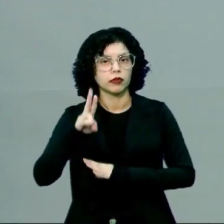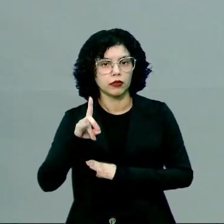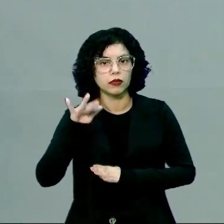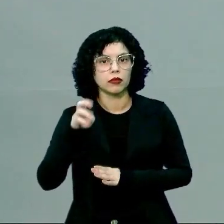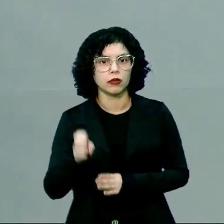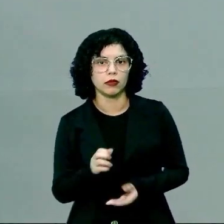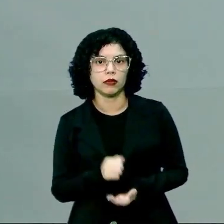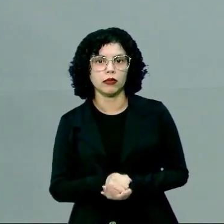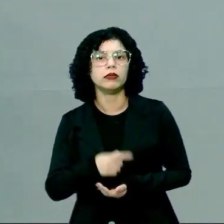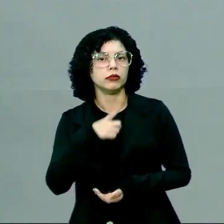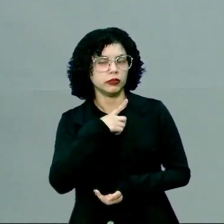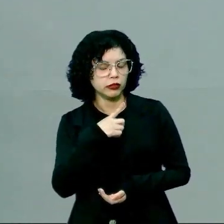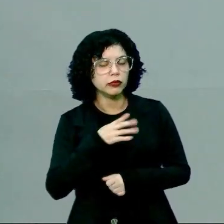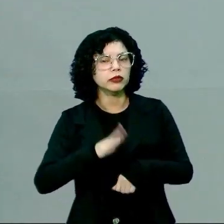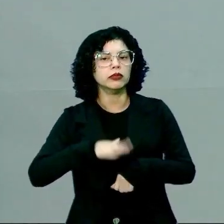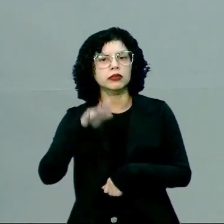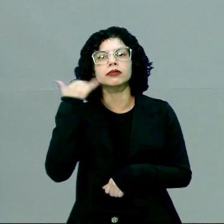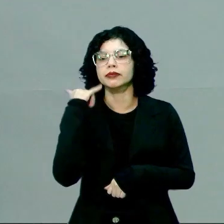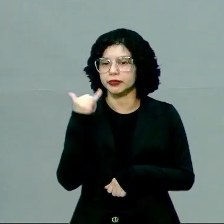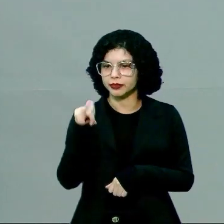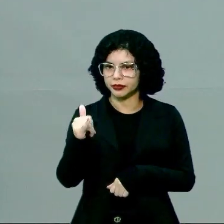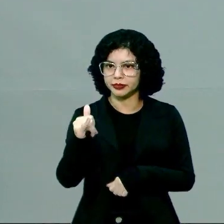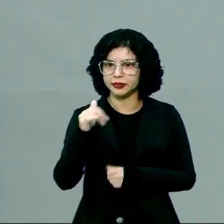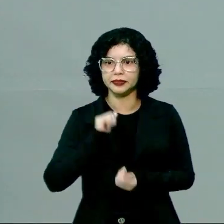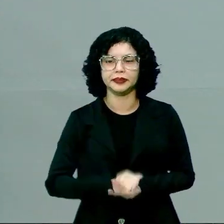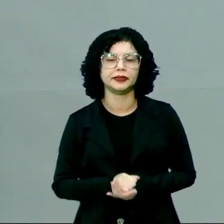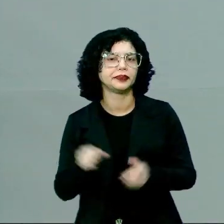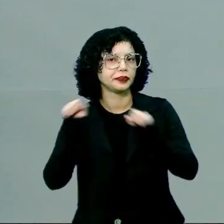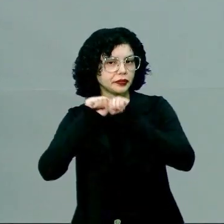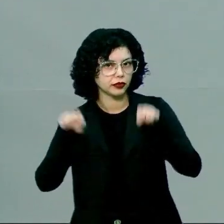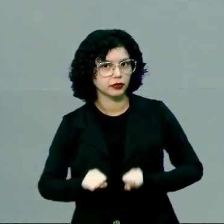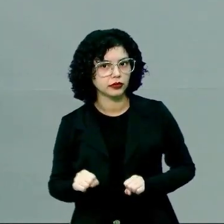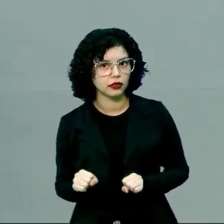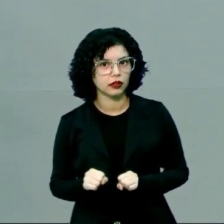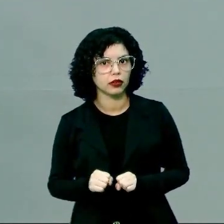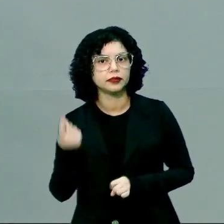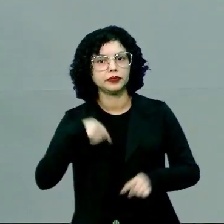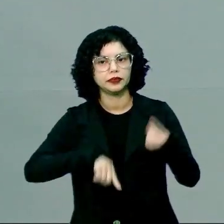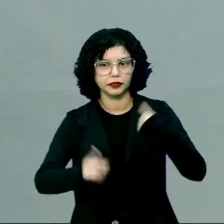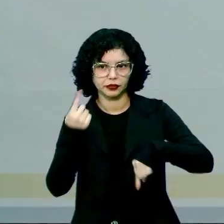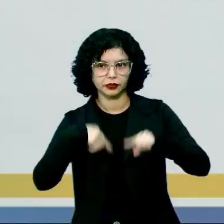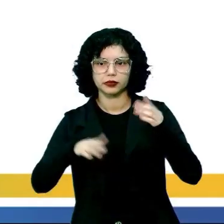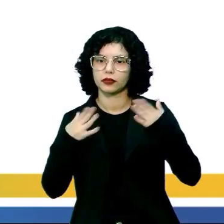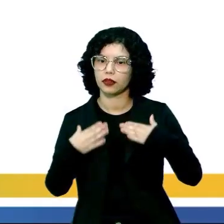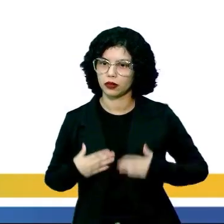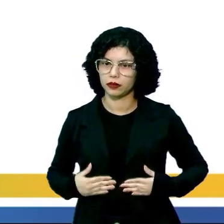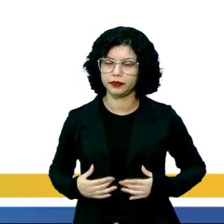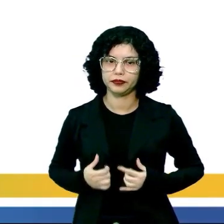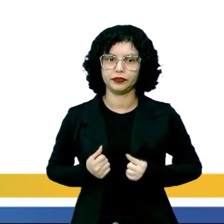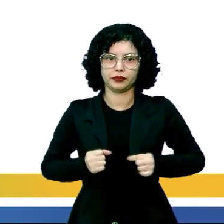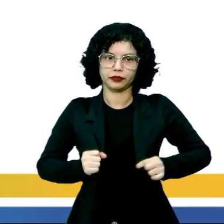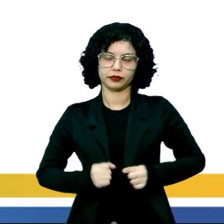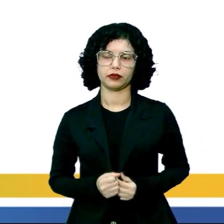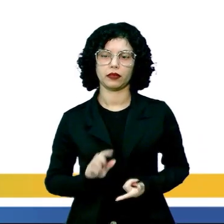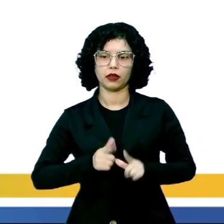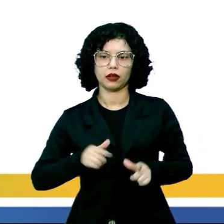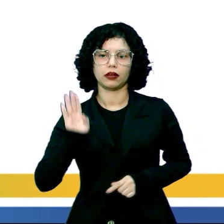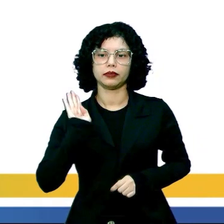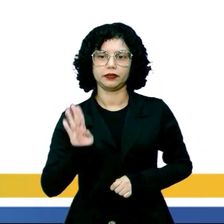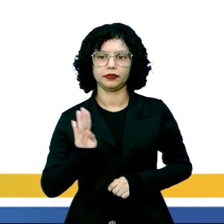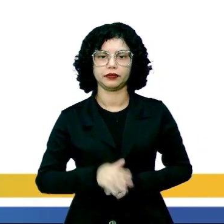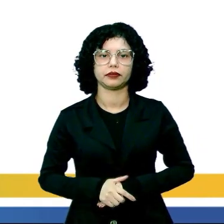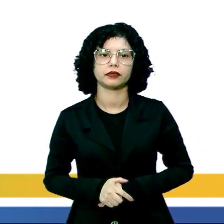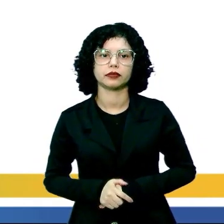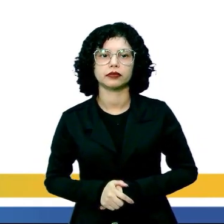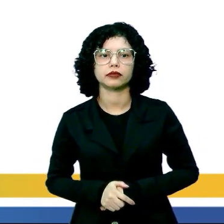nutrientes. Então, requer mais energia, né, do sistema circulatório para essa função. Então, a alternativa correta é a alternativa